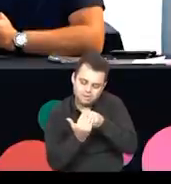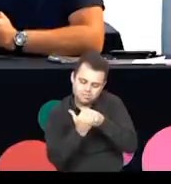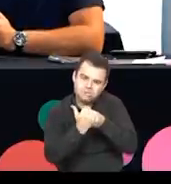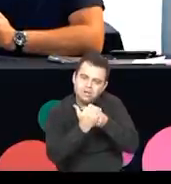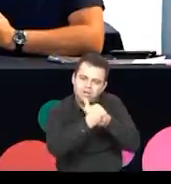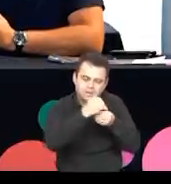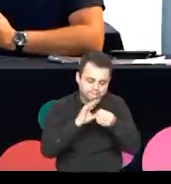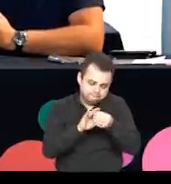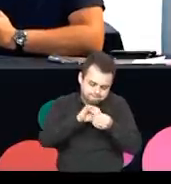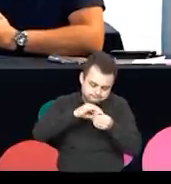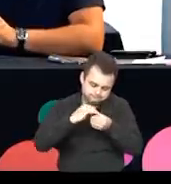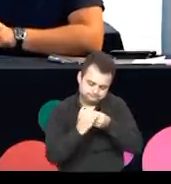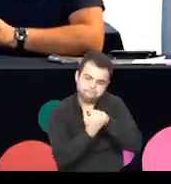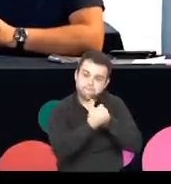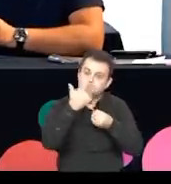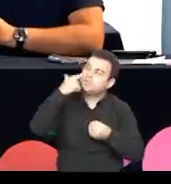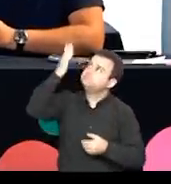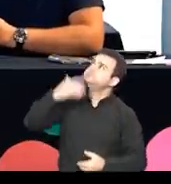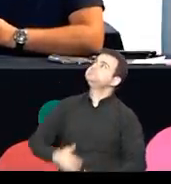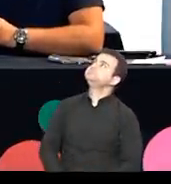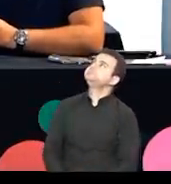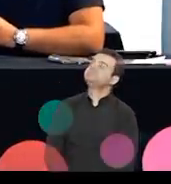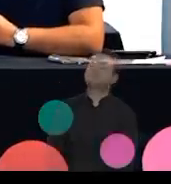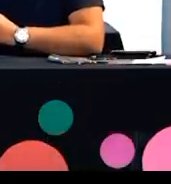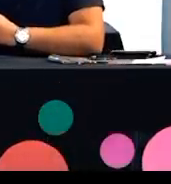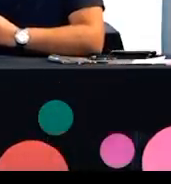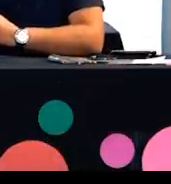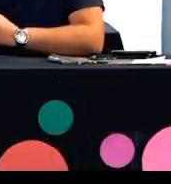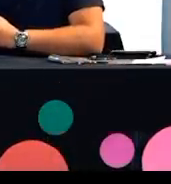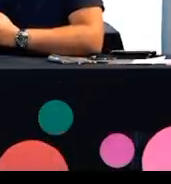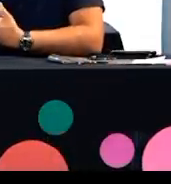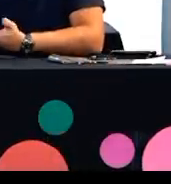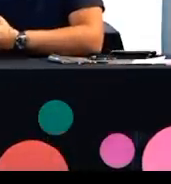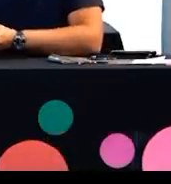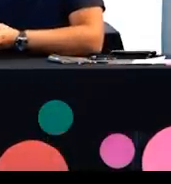eu coloco essa voltinha para dentro,